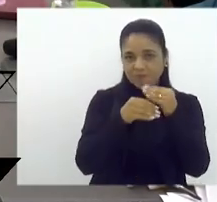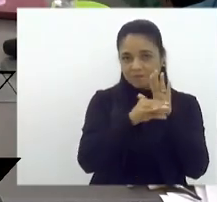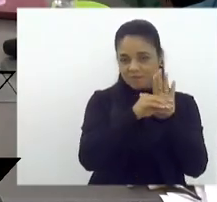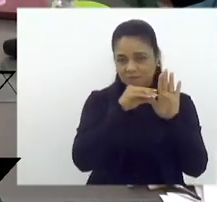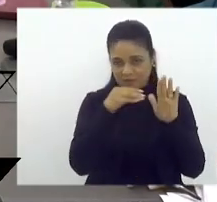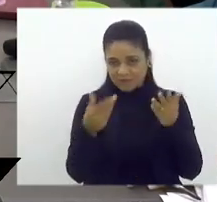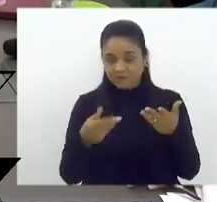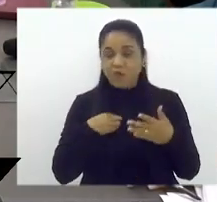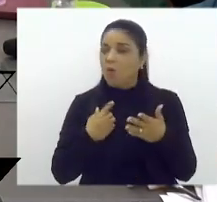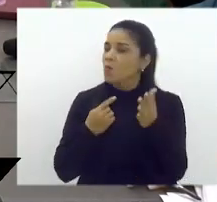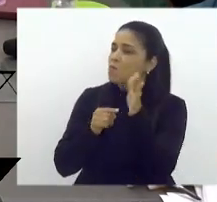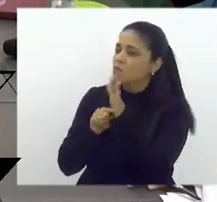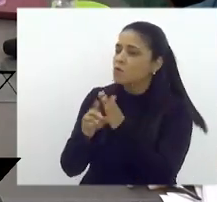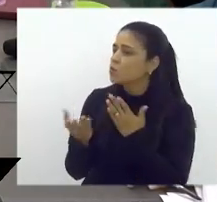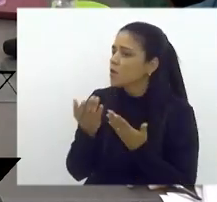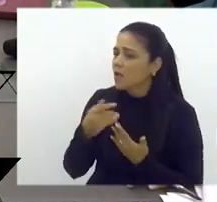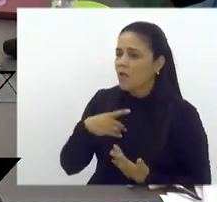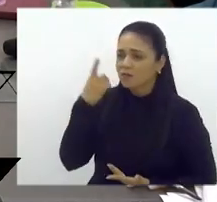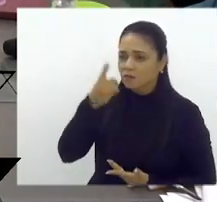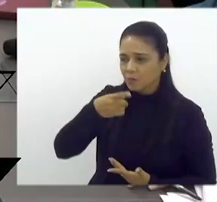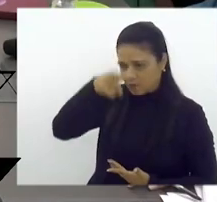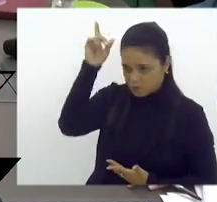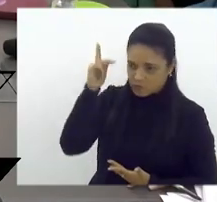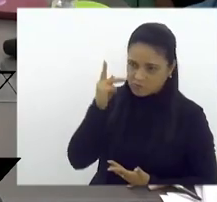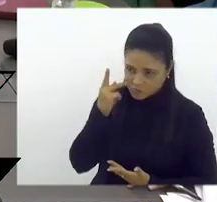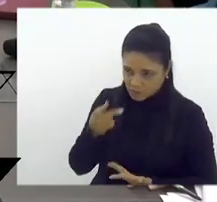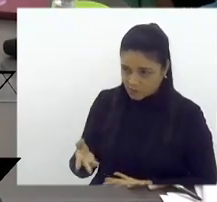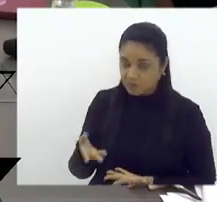só uma perguntinha. Deputado Luiz Paulo. Ao